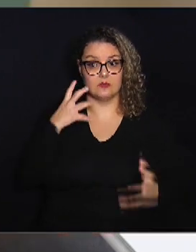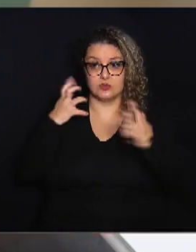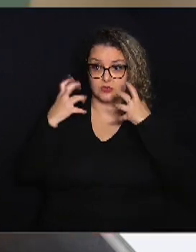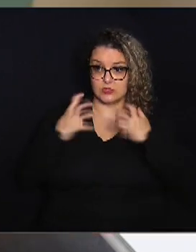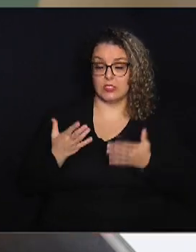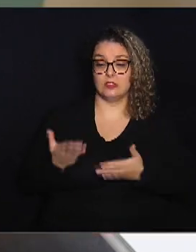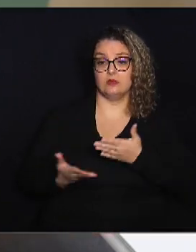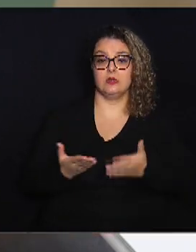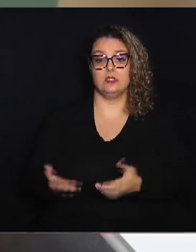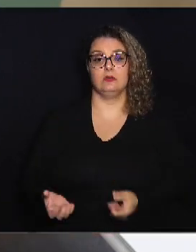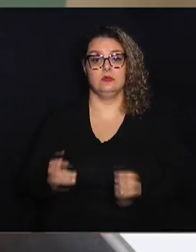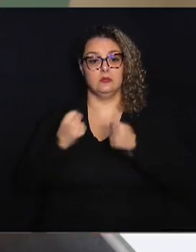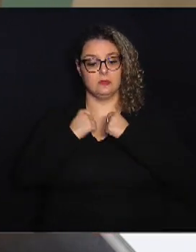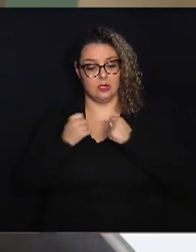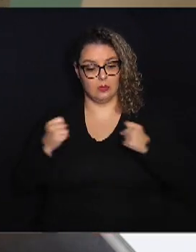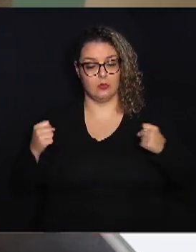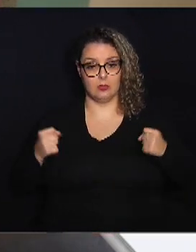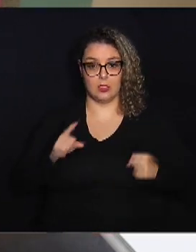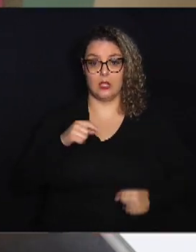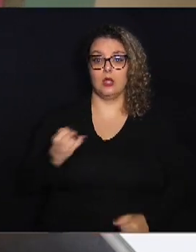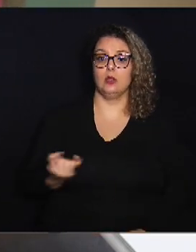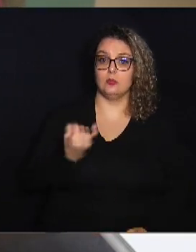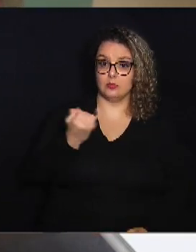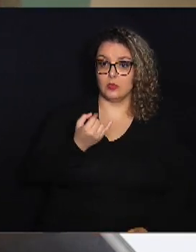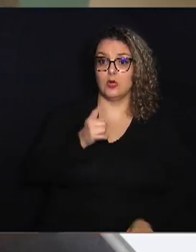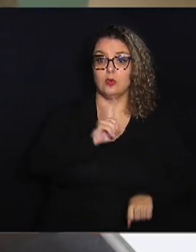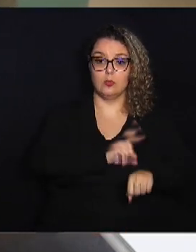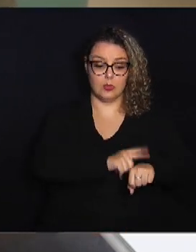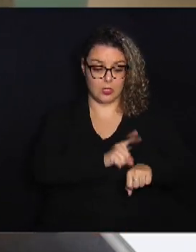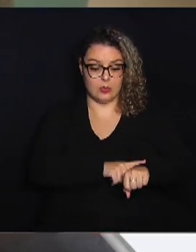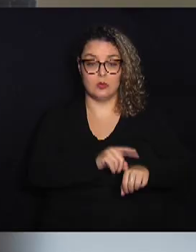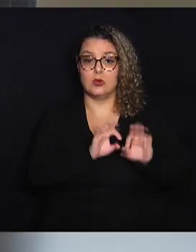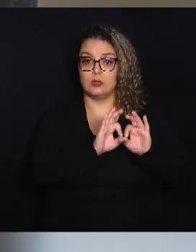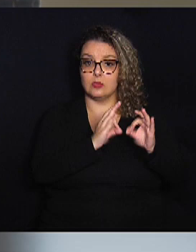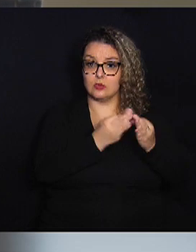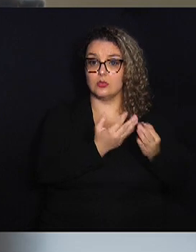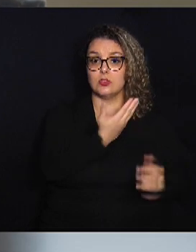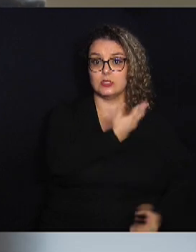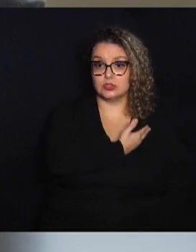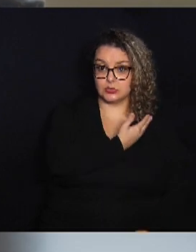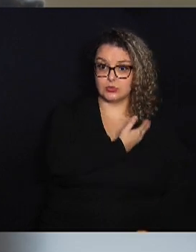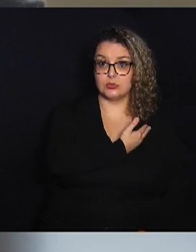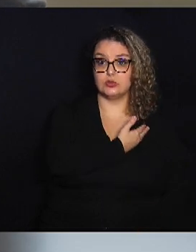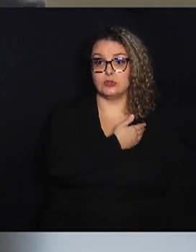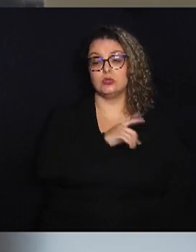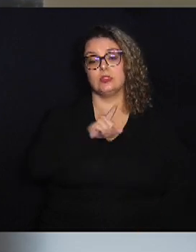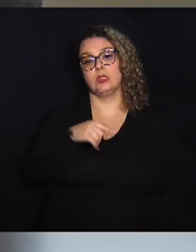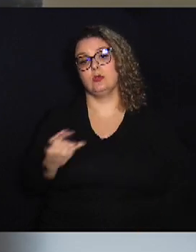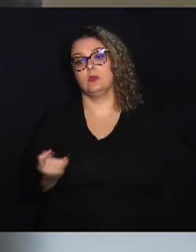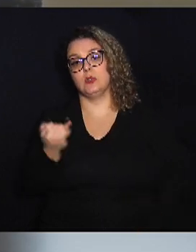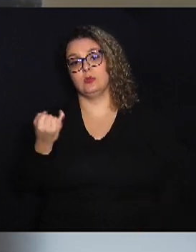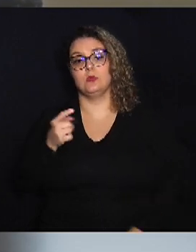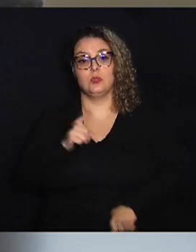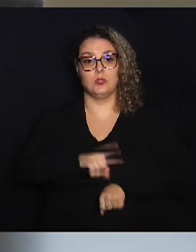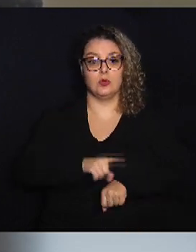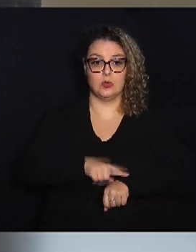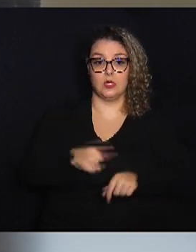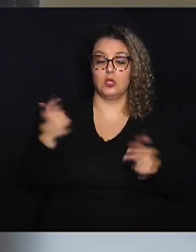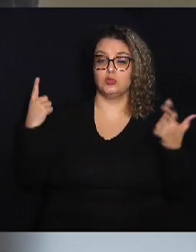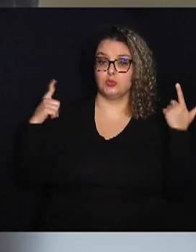da atividade física, é importante reservar o tempo da família e dos amigos e é importante reservar o tempo do